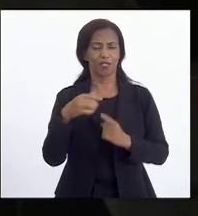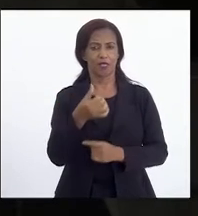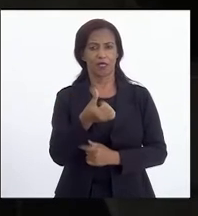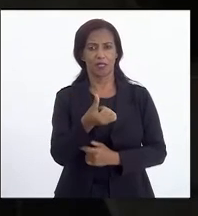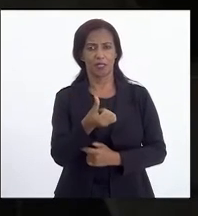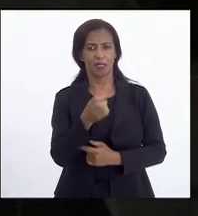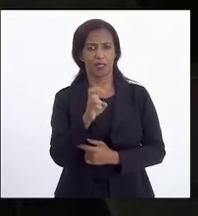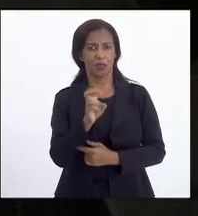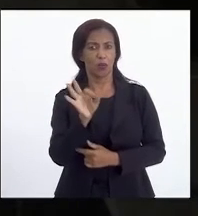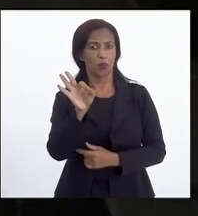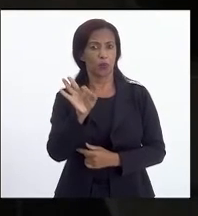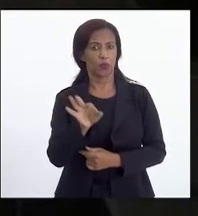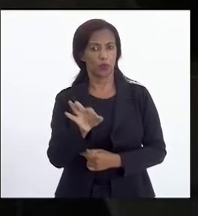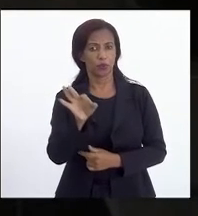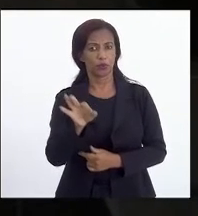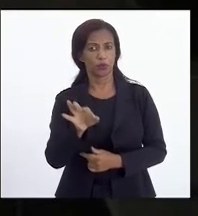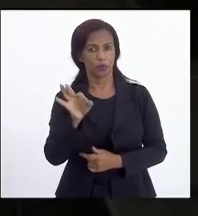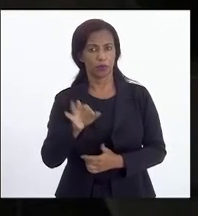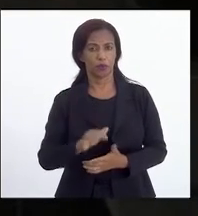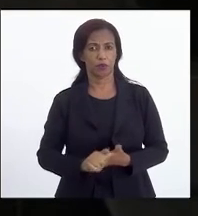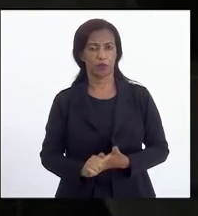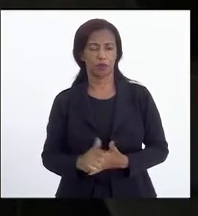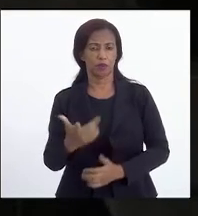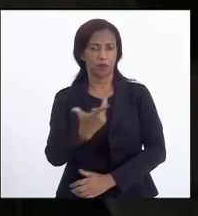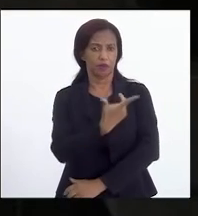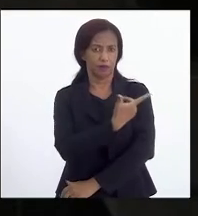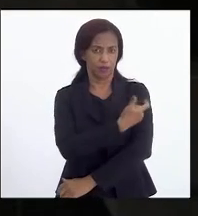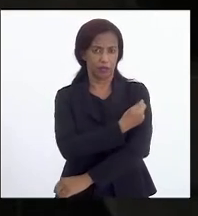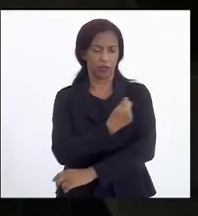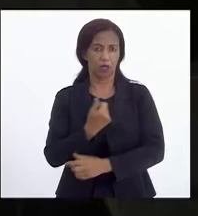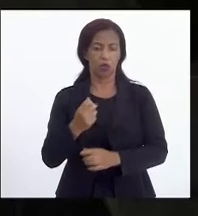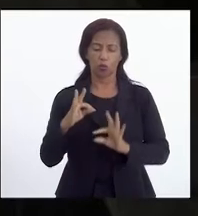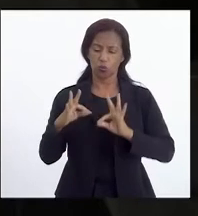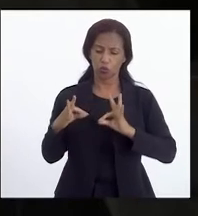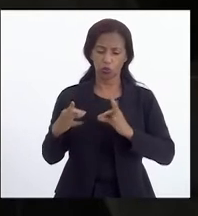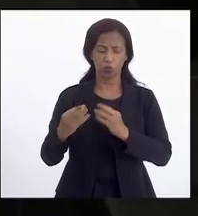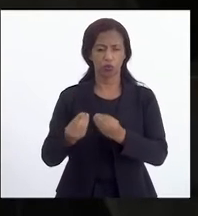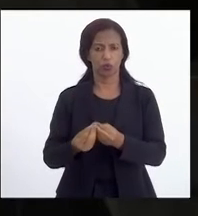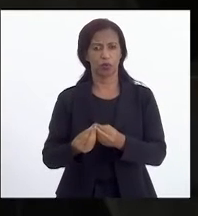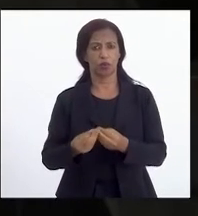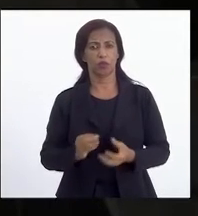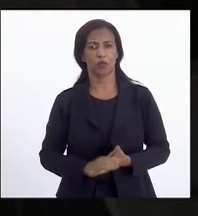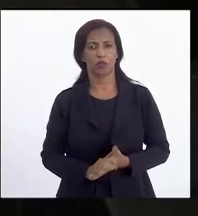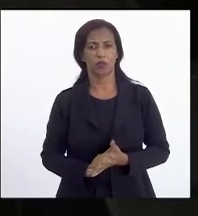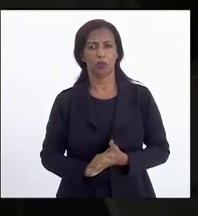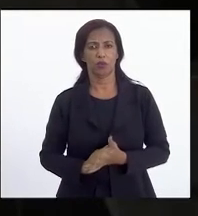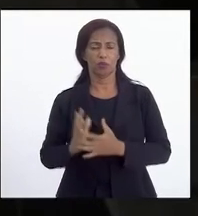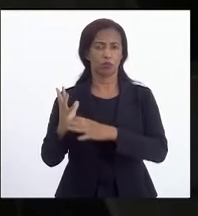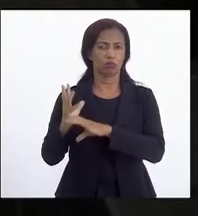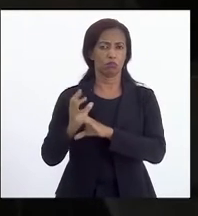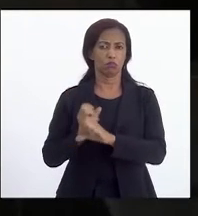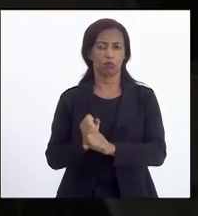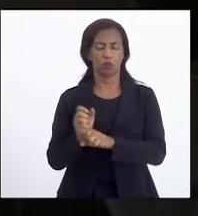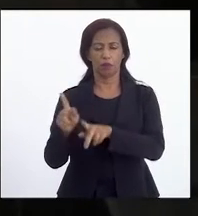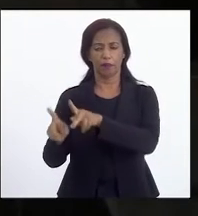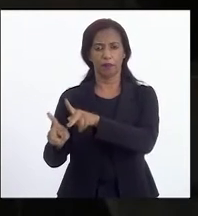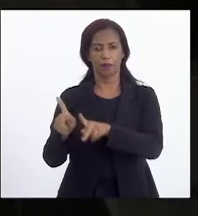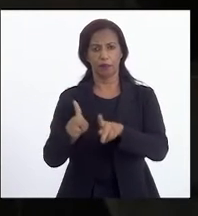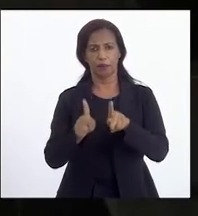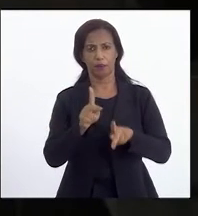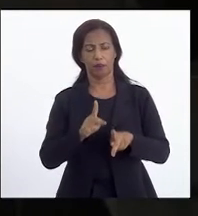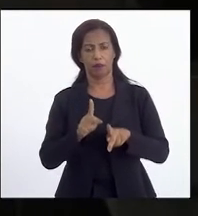65 por cento da vacinação completa do total da população